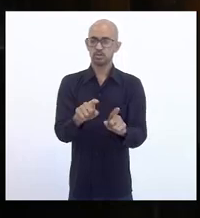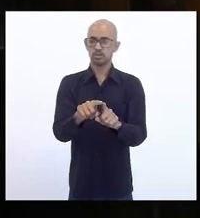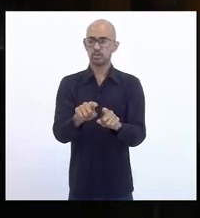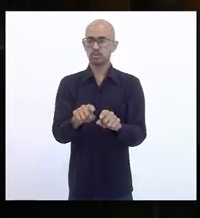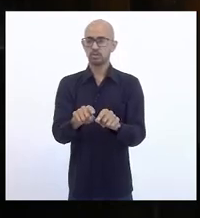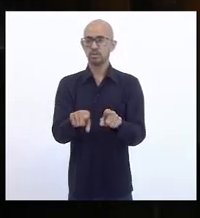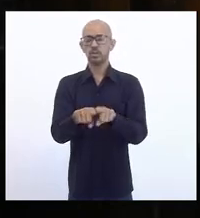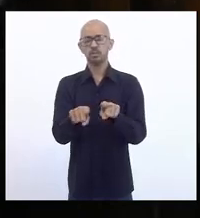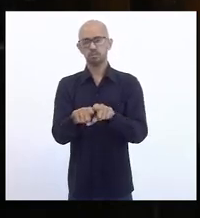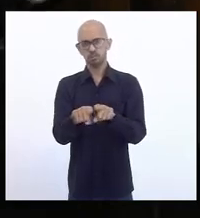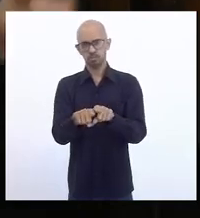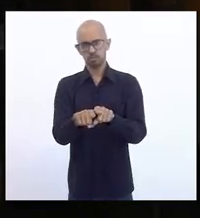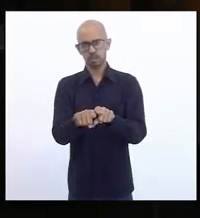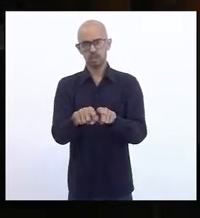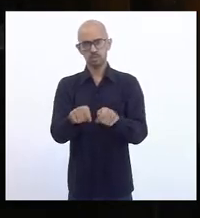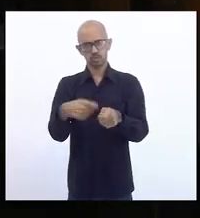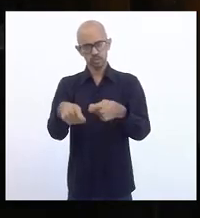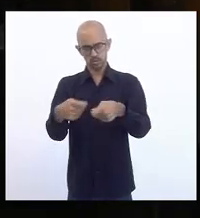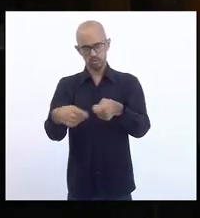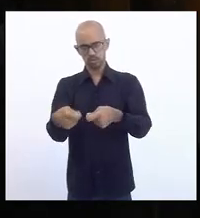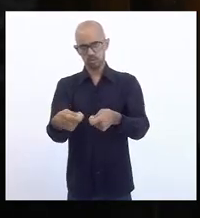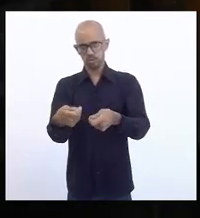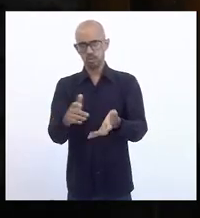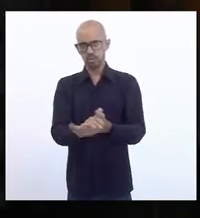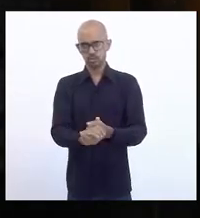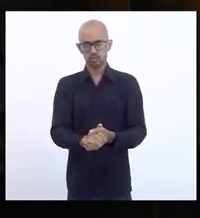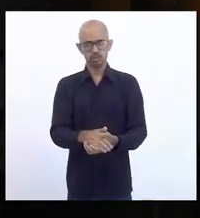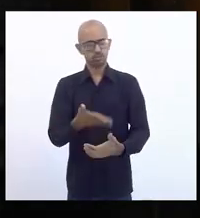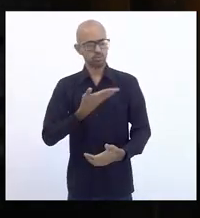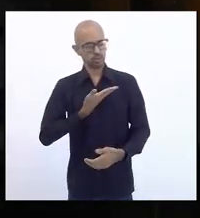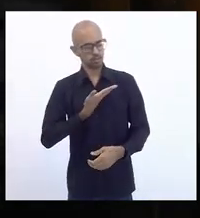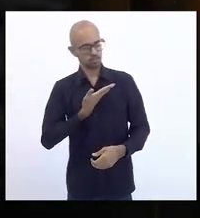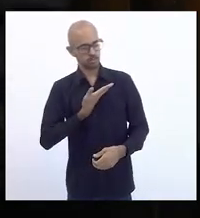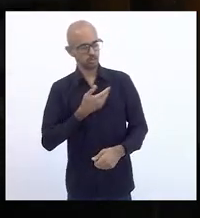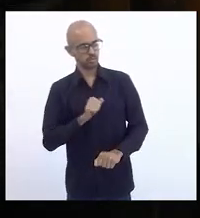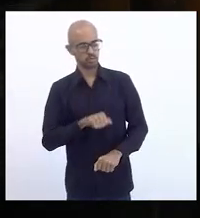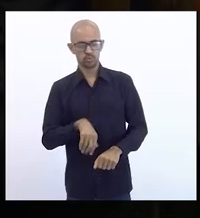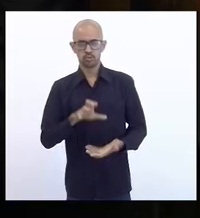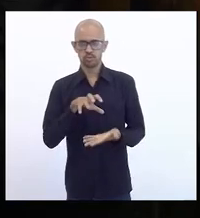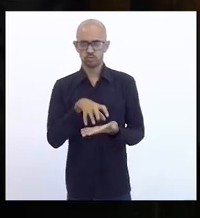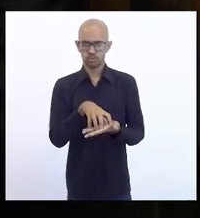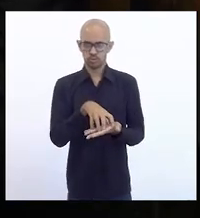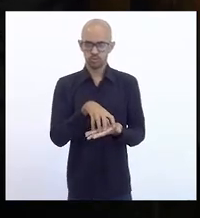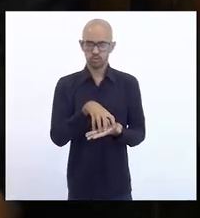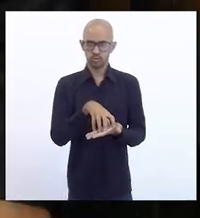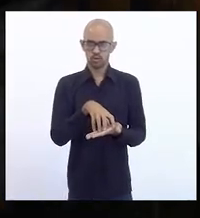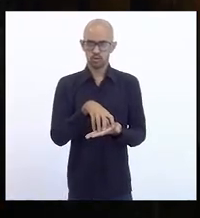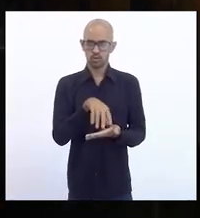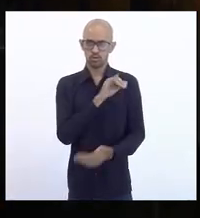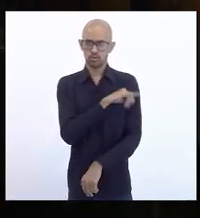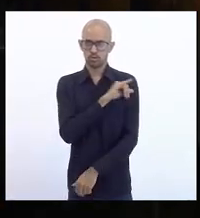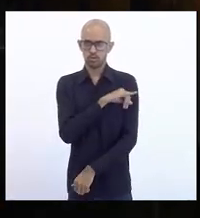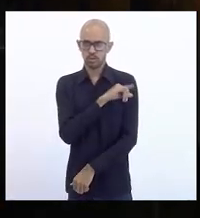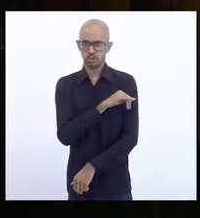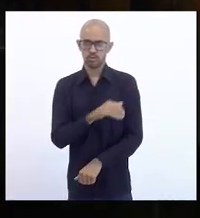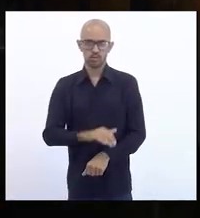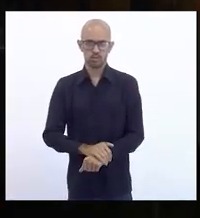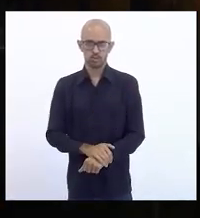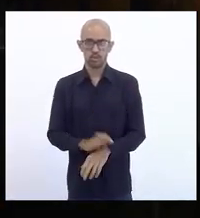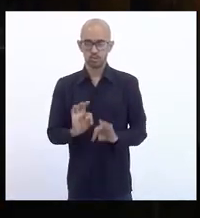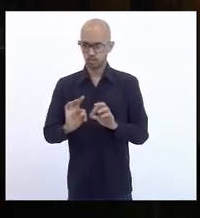quadro técnico, meus colegas do campo universitário aqui do Rio de Janeiro. Como todos sabem, deputado